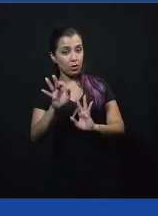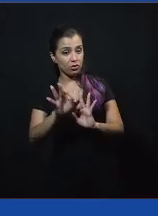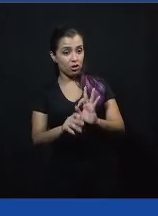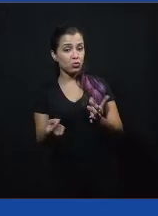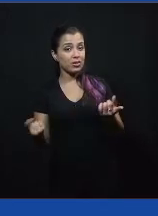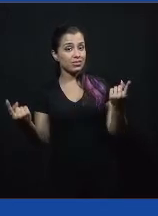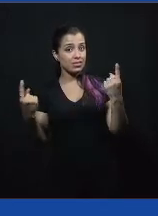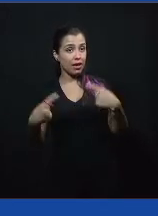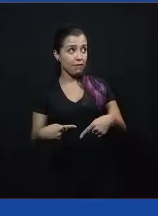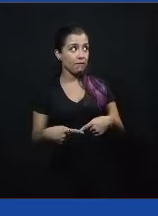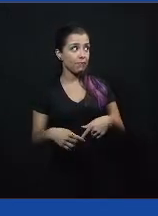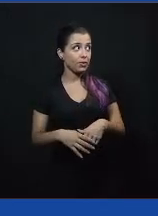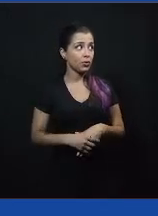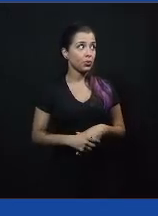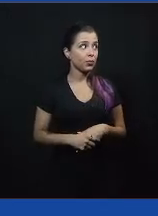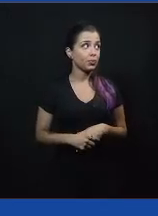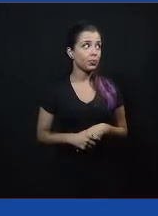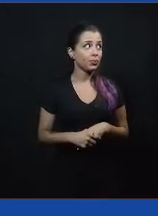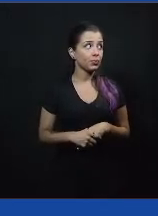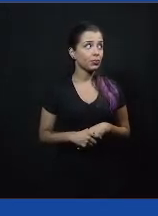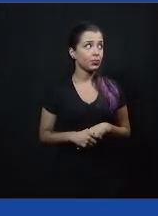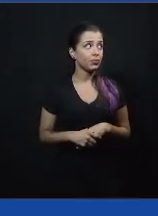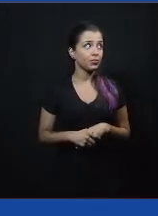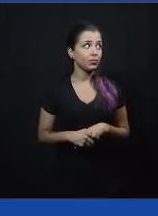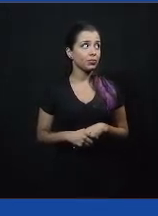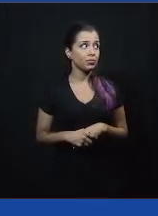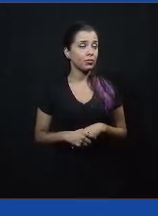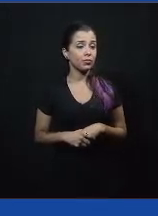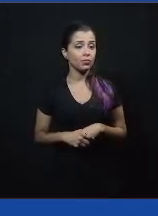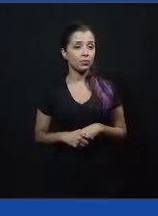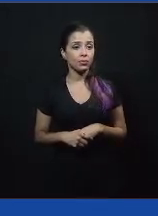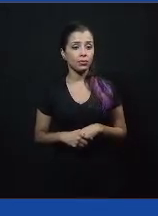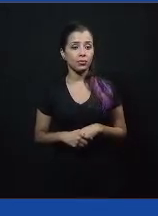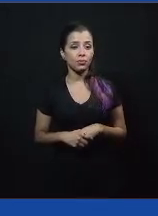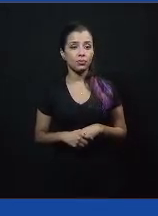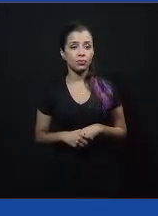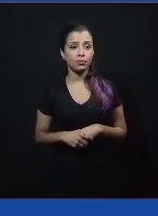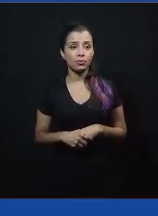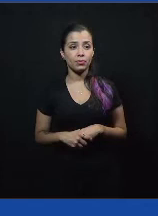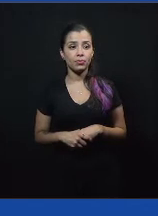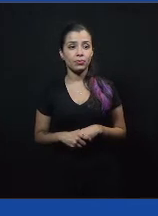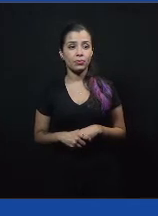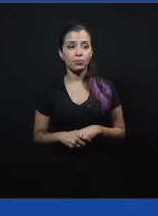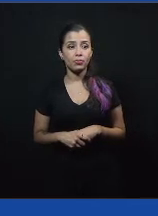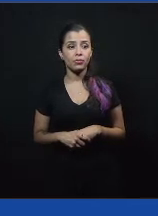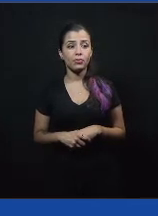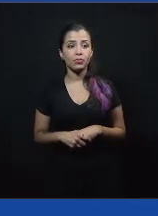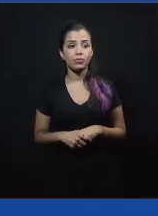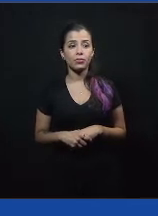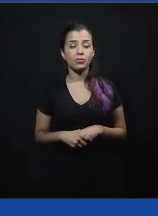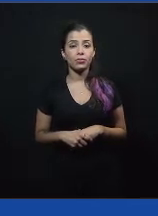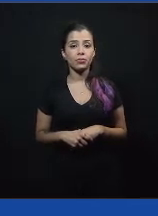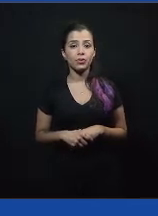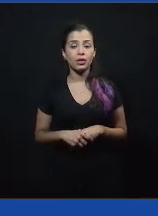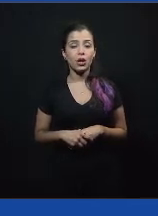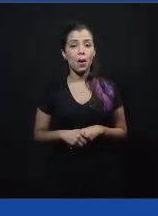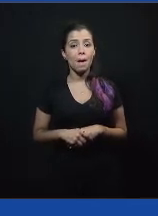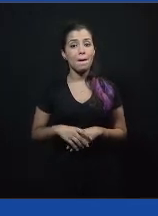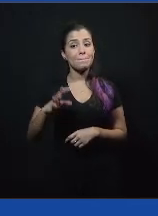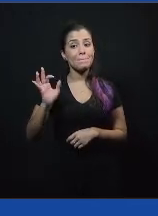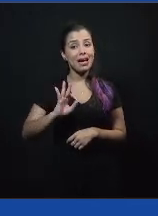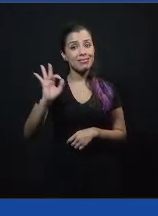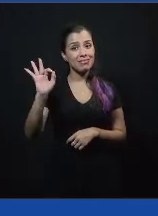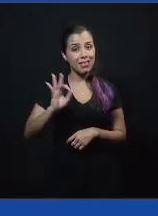política e cultura democrática na cidade de Votorantim é uma taxa uma baixa taxa também de